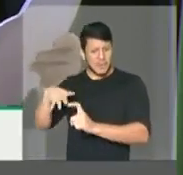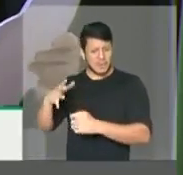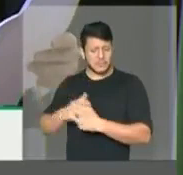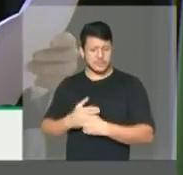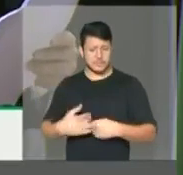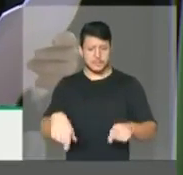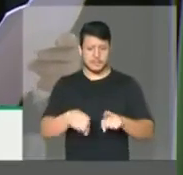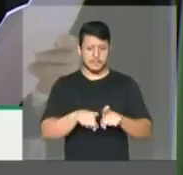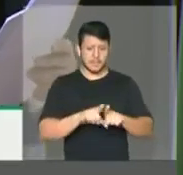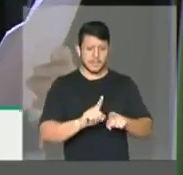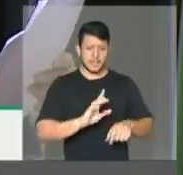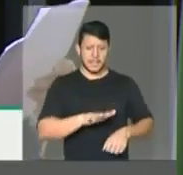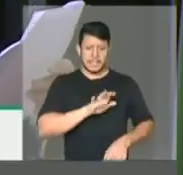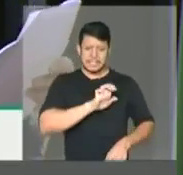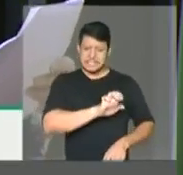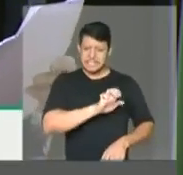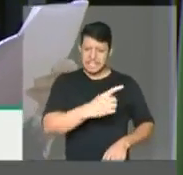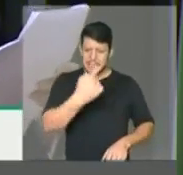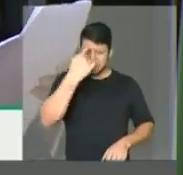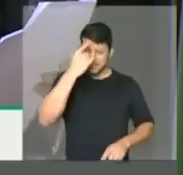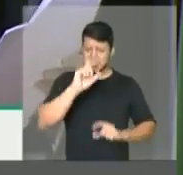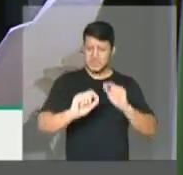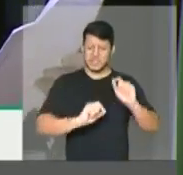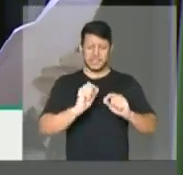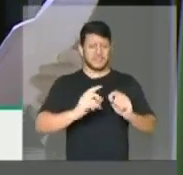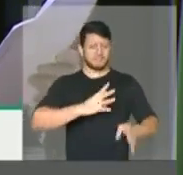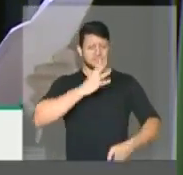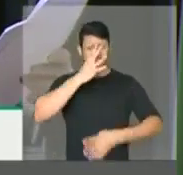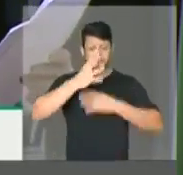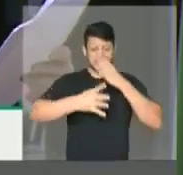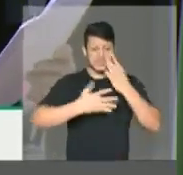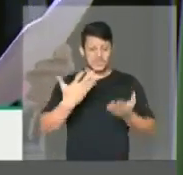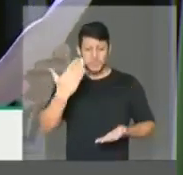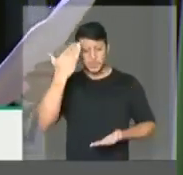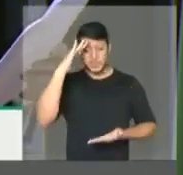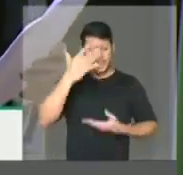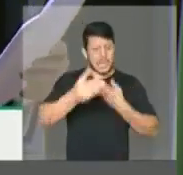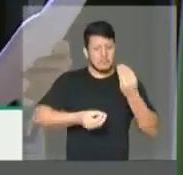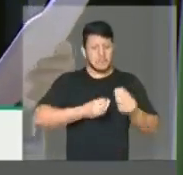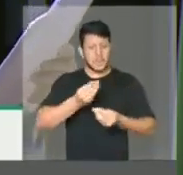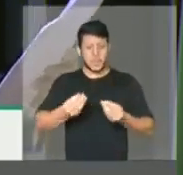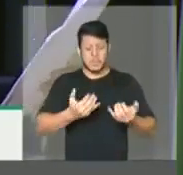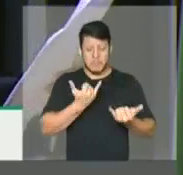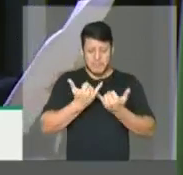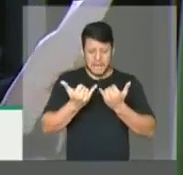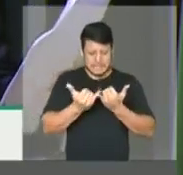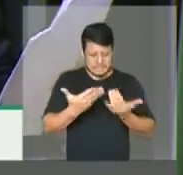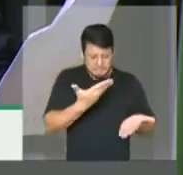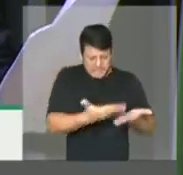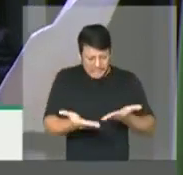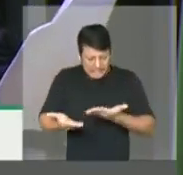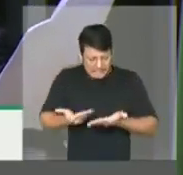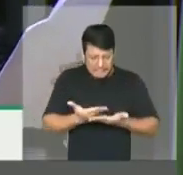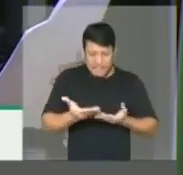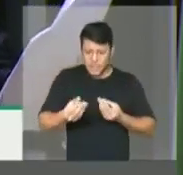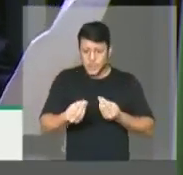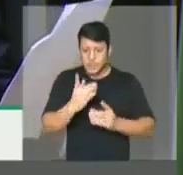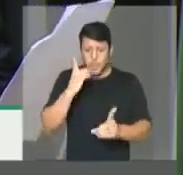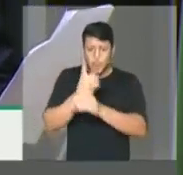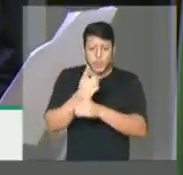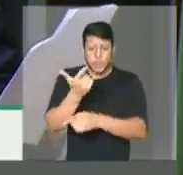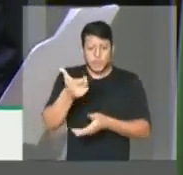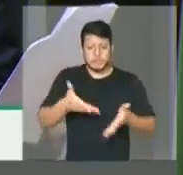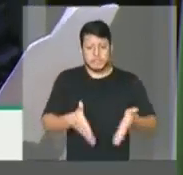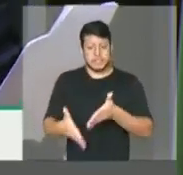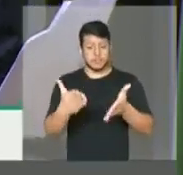da esquerda que traduz a sua total inabilidade para sair do labirinto deste mundo tão complexo.